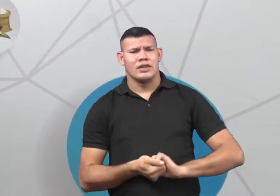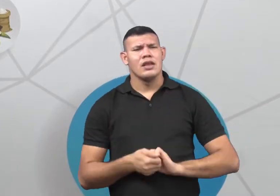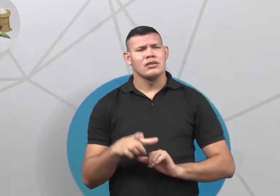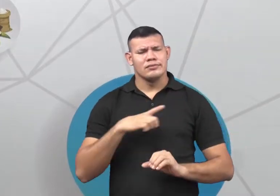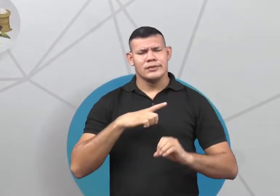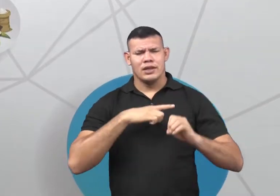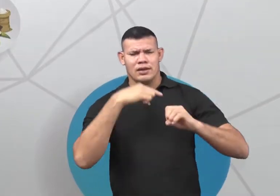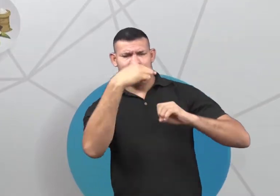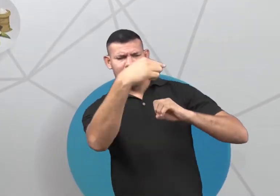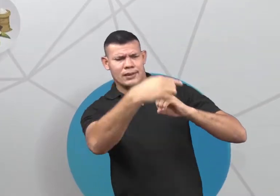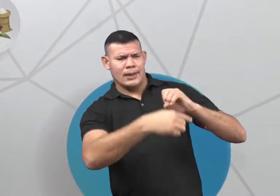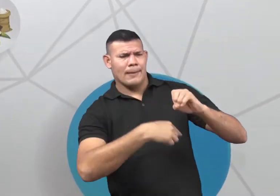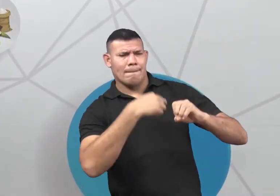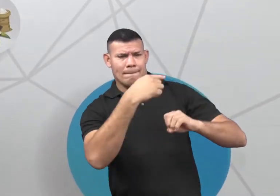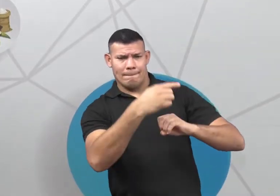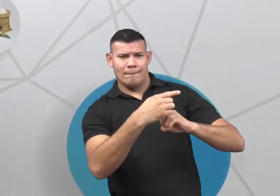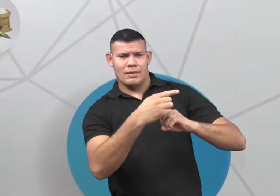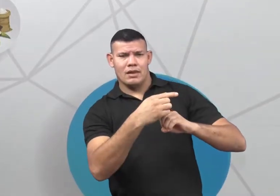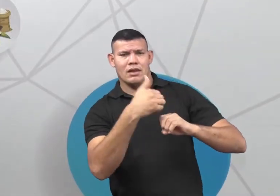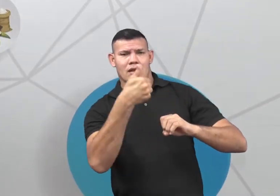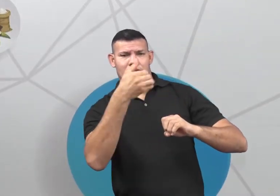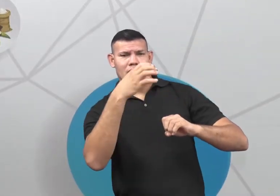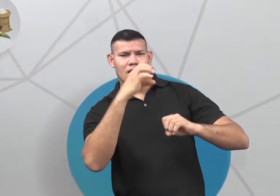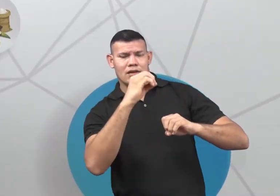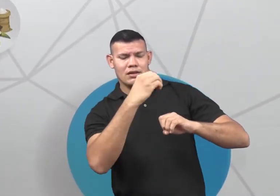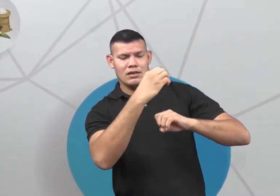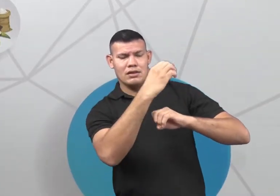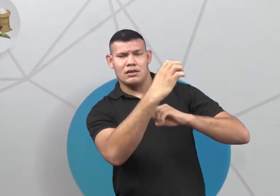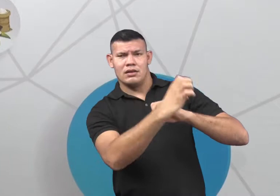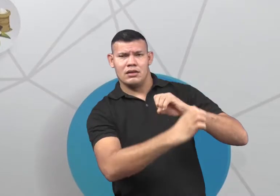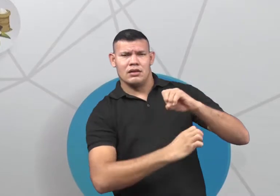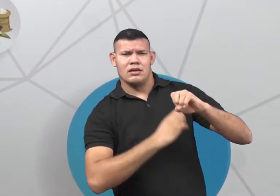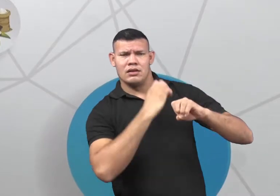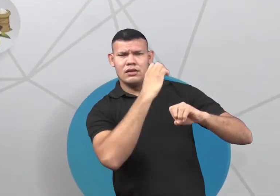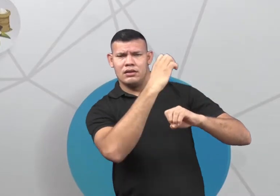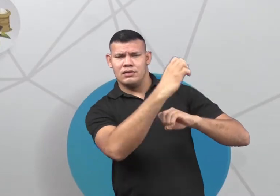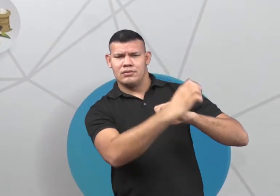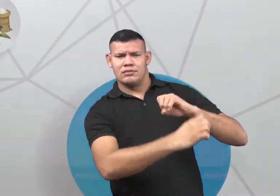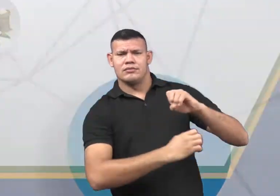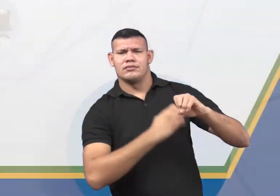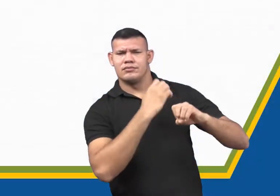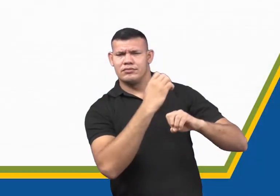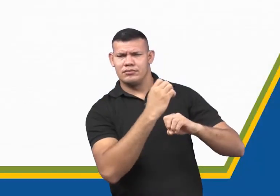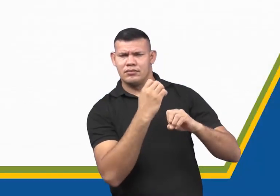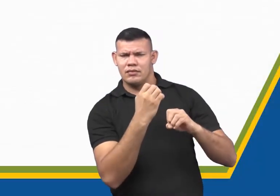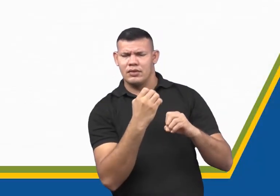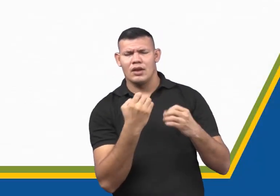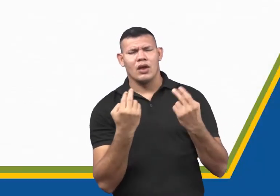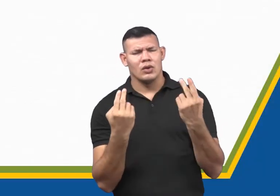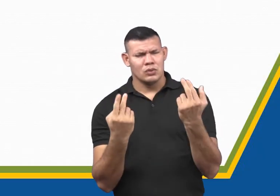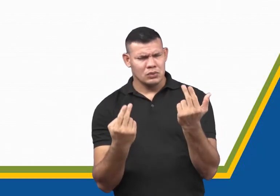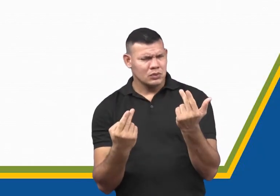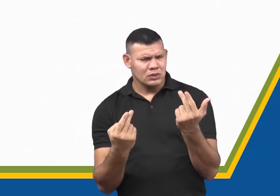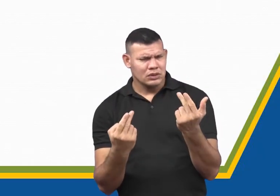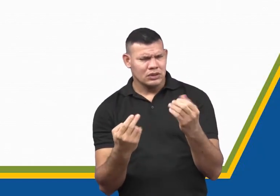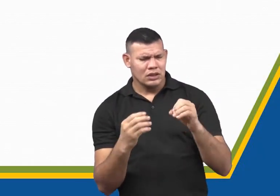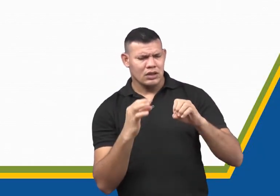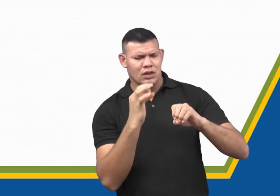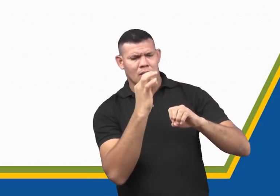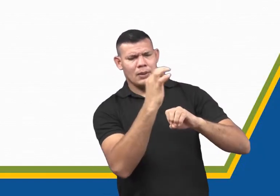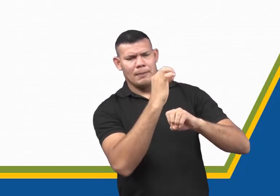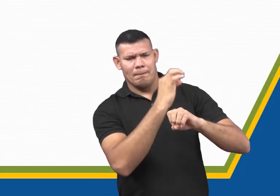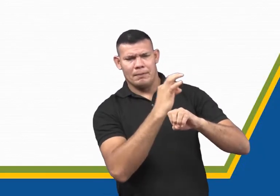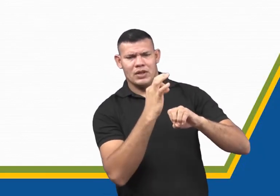átomo que tenha 10 elétrons. Significa que todos esses 10 elétrons eles vão estar situados no mesmo local,